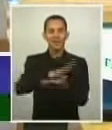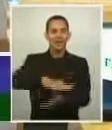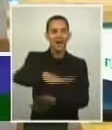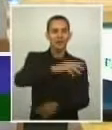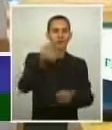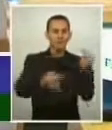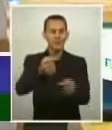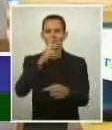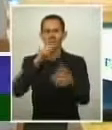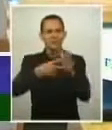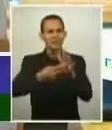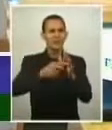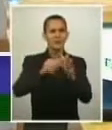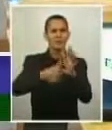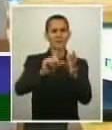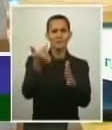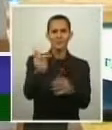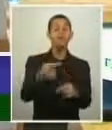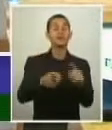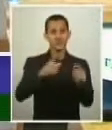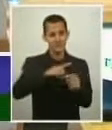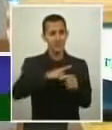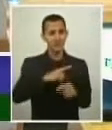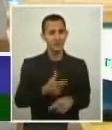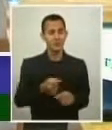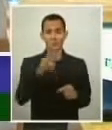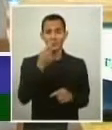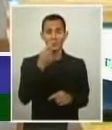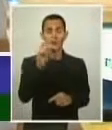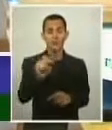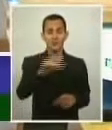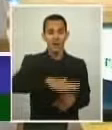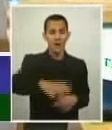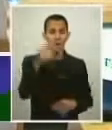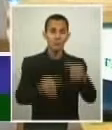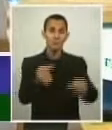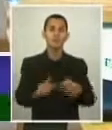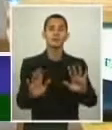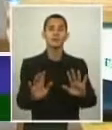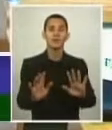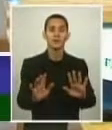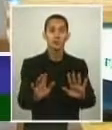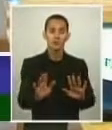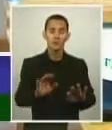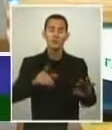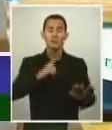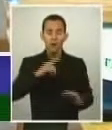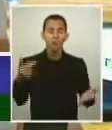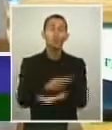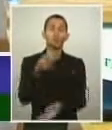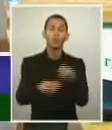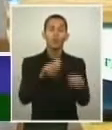política não quer dizer que ela não existisse antes eu tô dizendo na cena política e ela